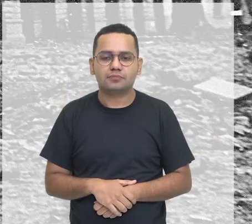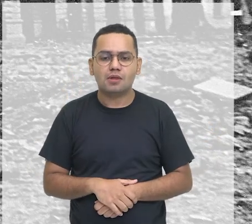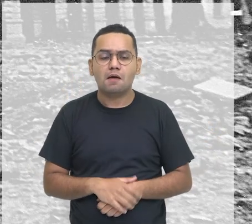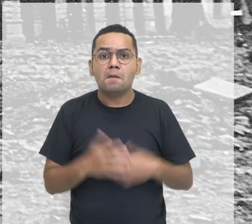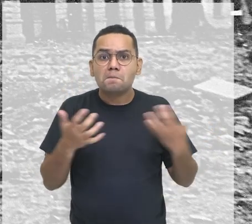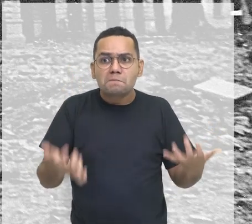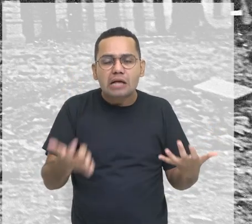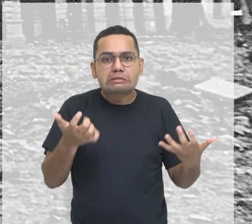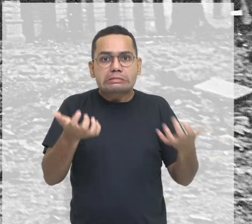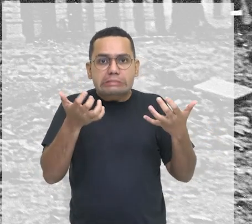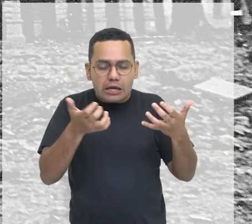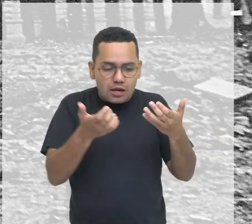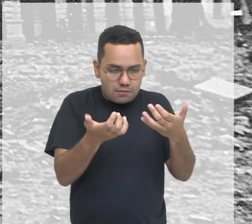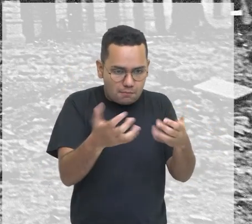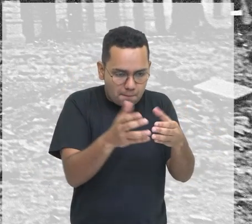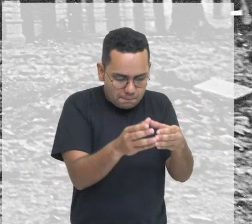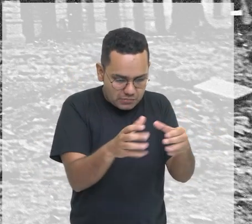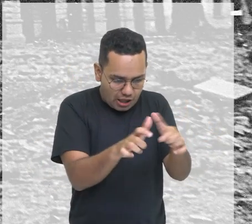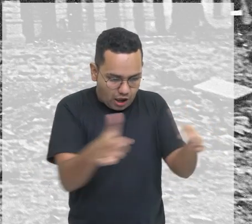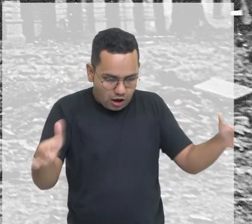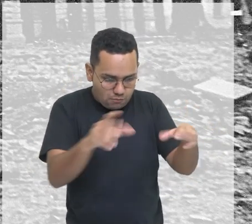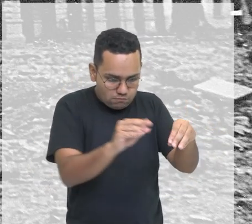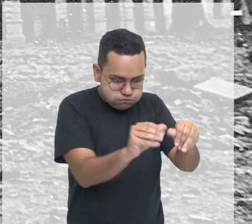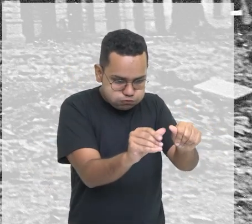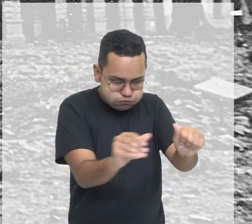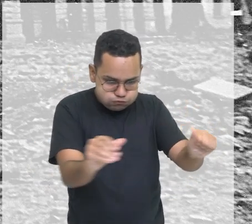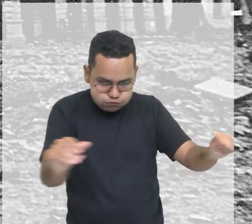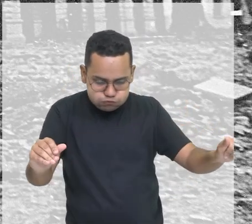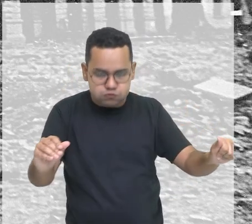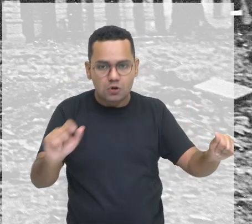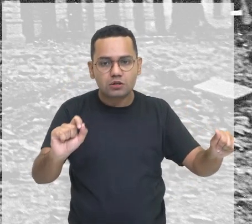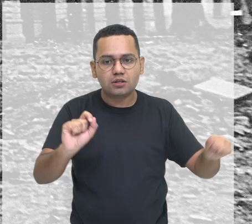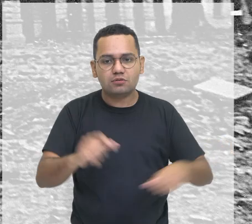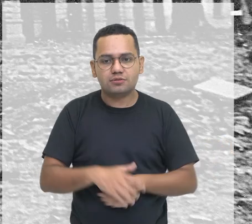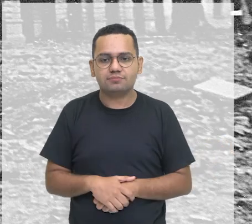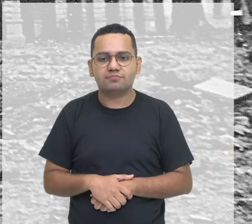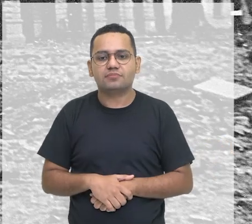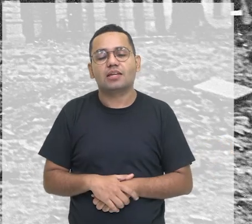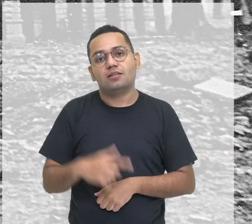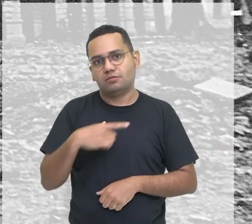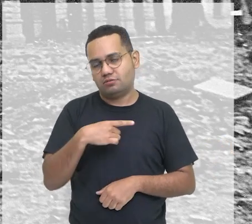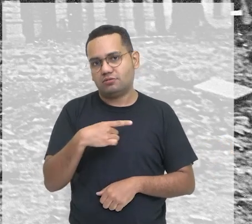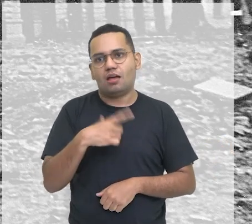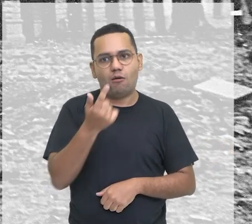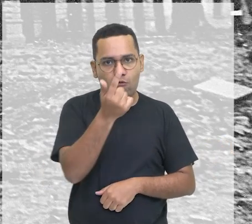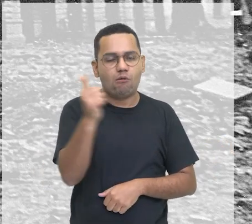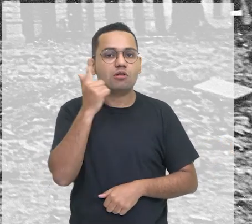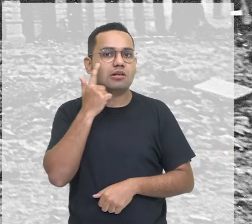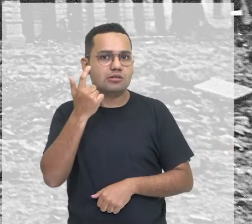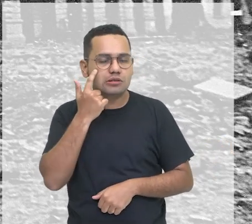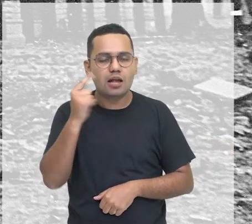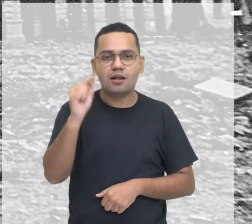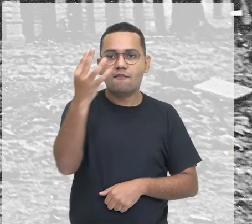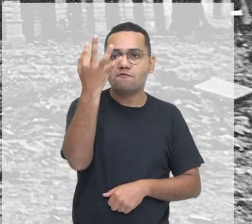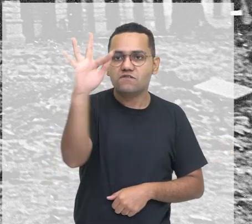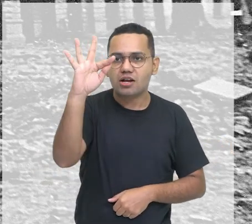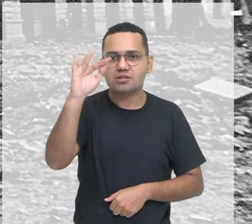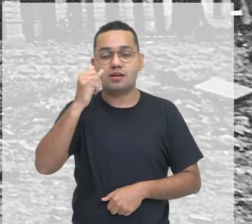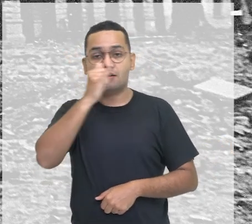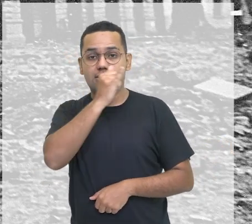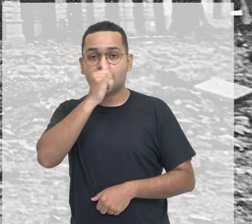de expansão militar, ele acaba encontrando com interesses tanto de França com a Inglaterra, e como